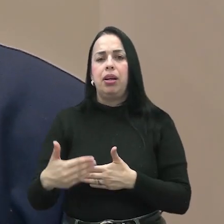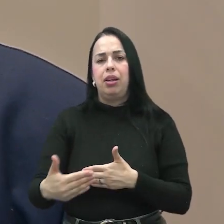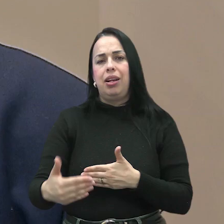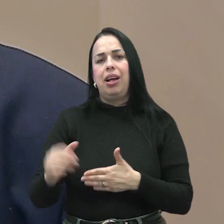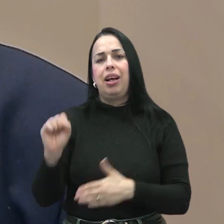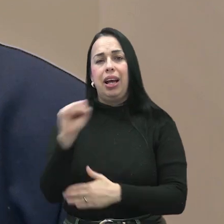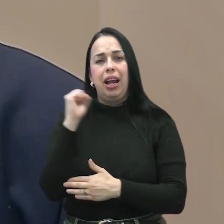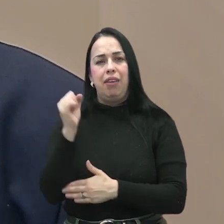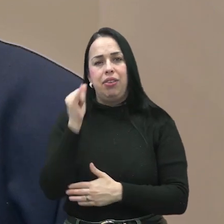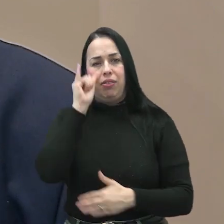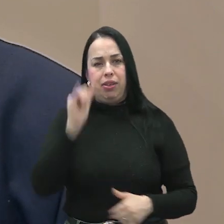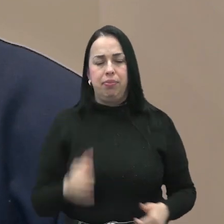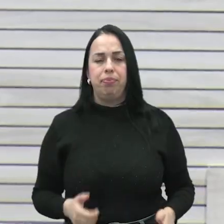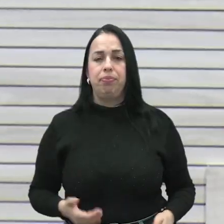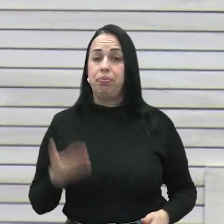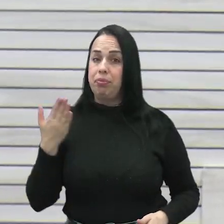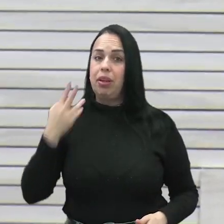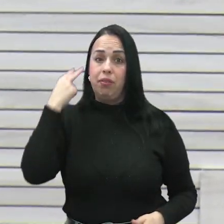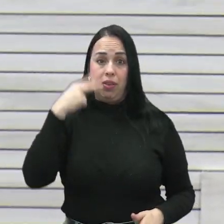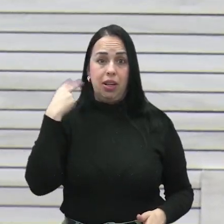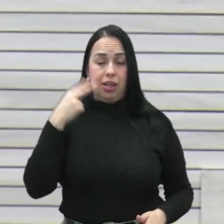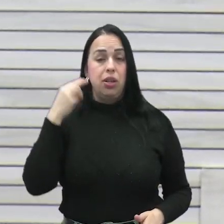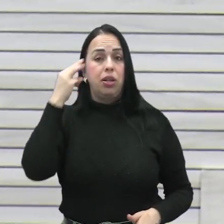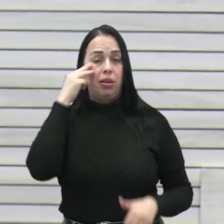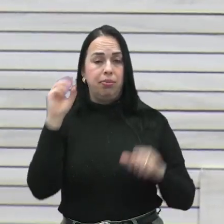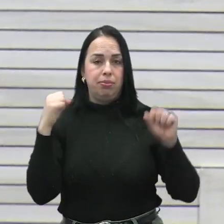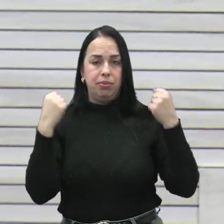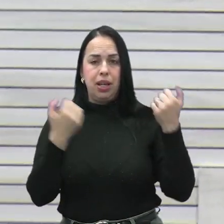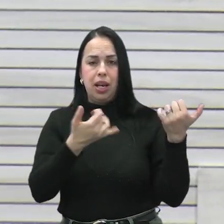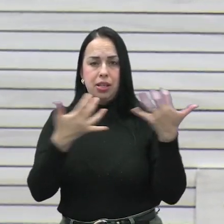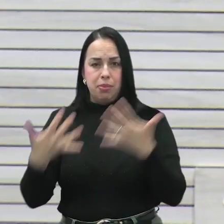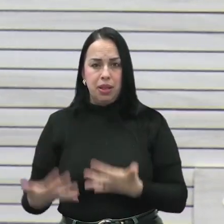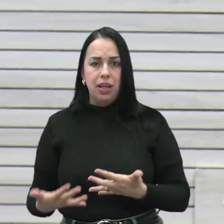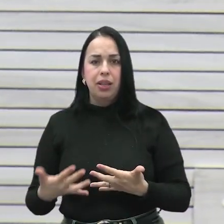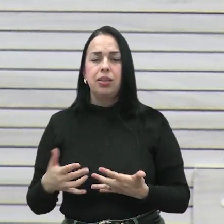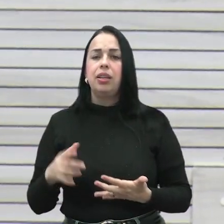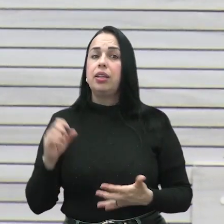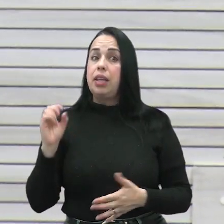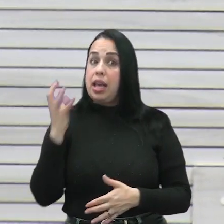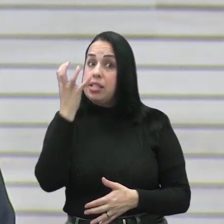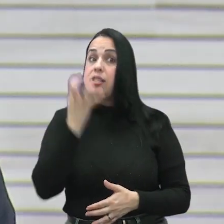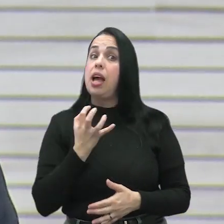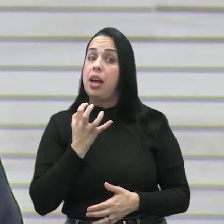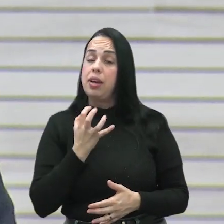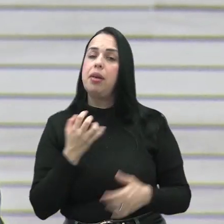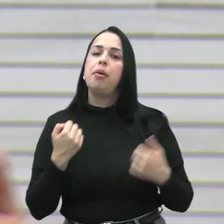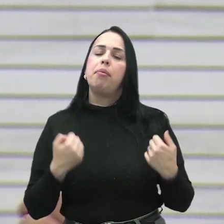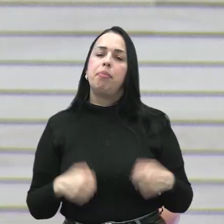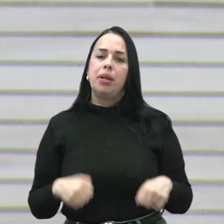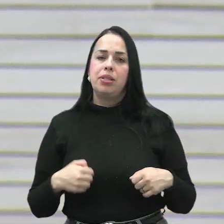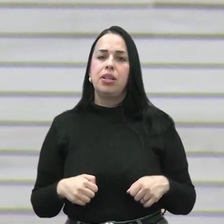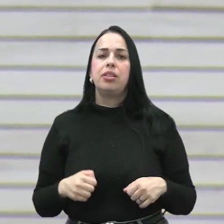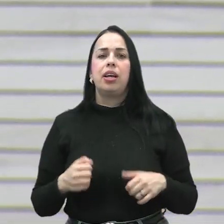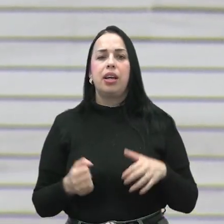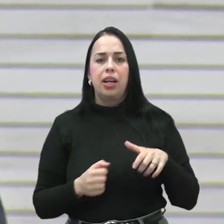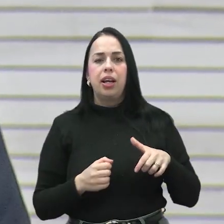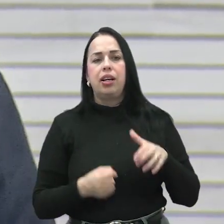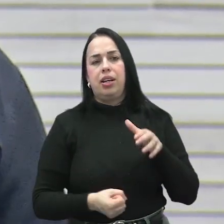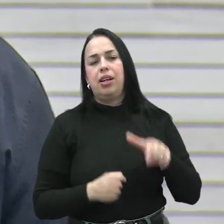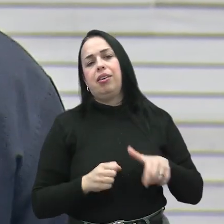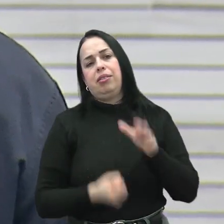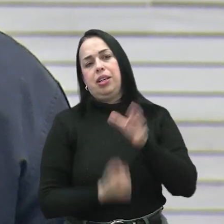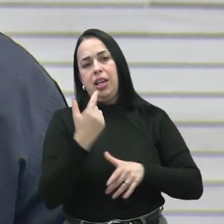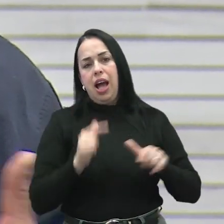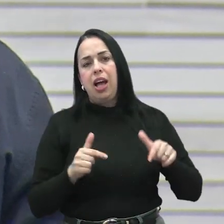chegar ao estágio mais grave da doença. O vereador Marcão da Academia destaca ainda que diabetes é uma questão séria de saúde e é preciso apostar em